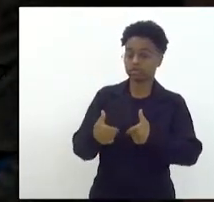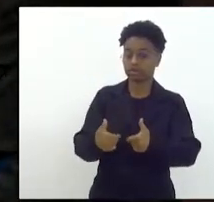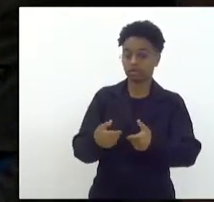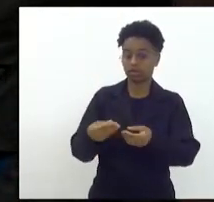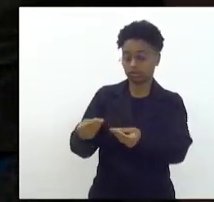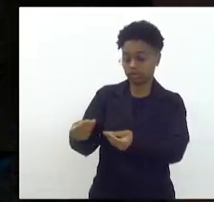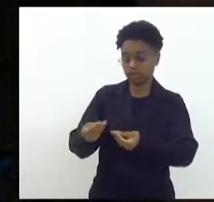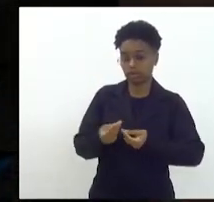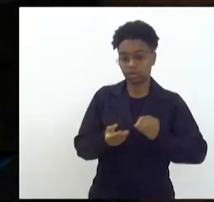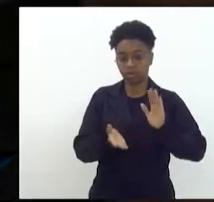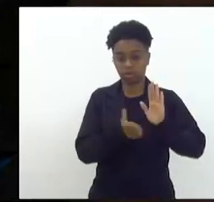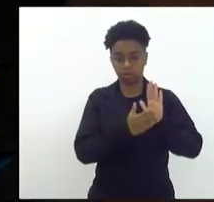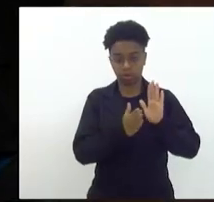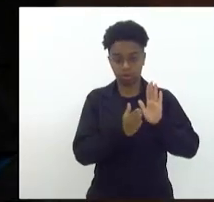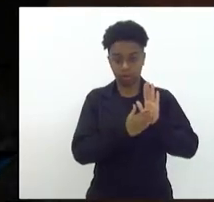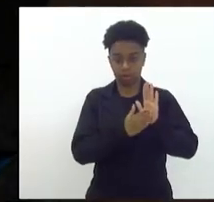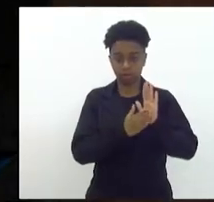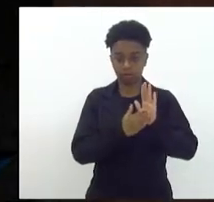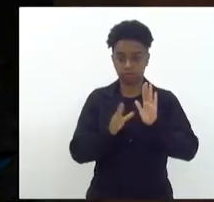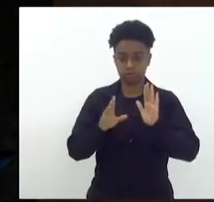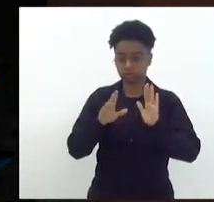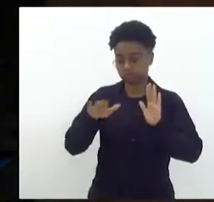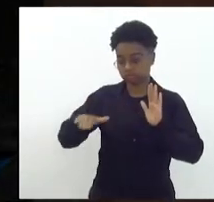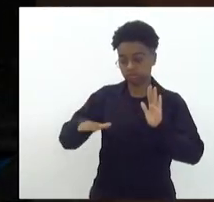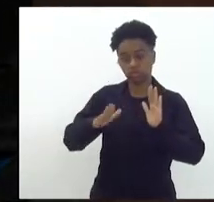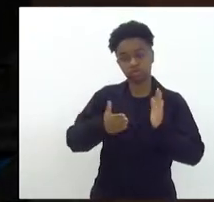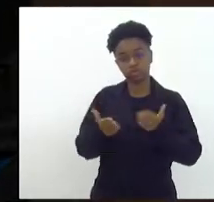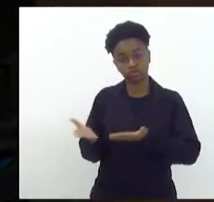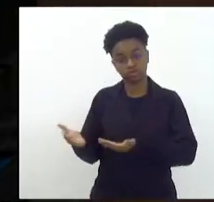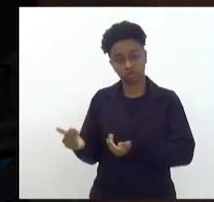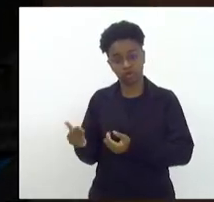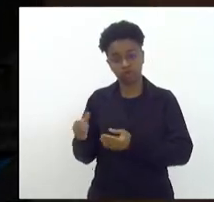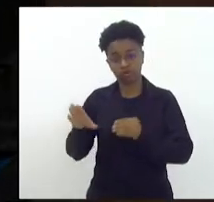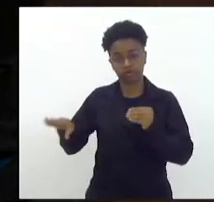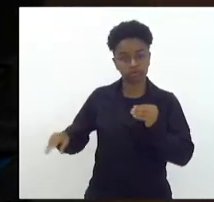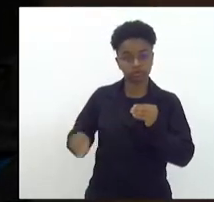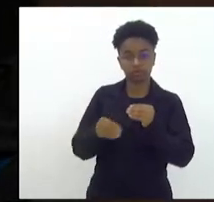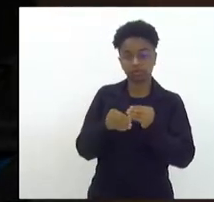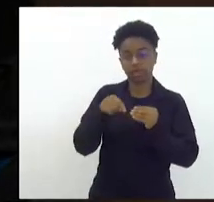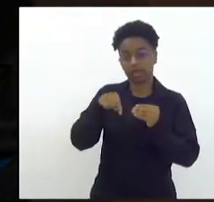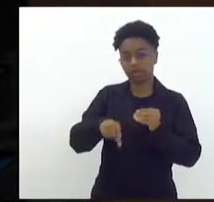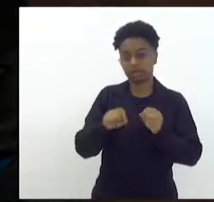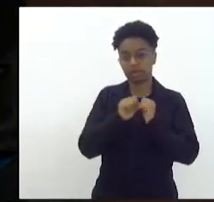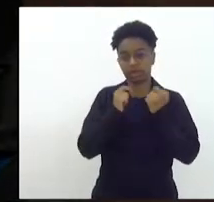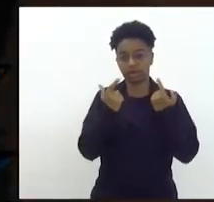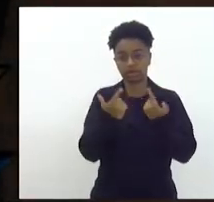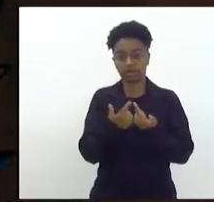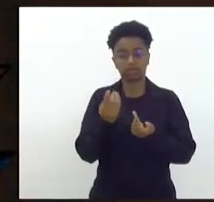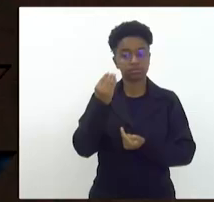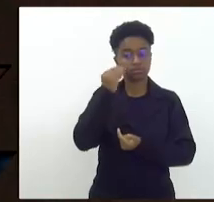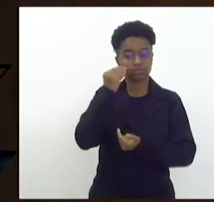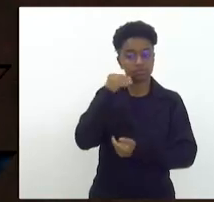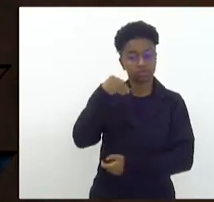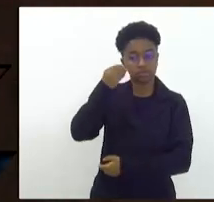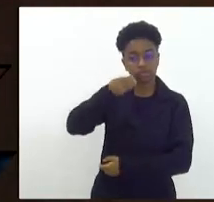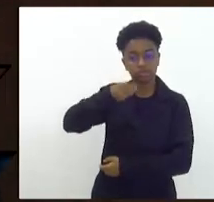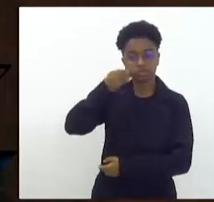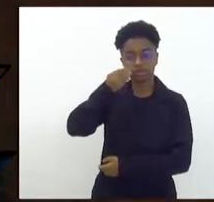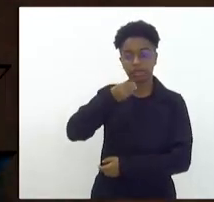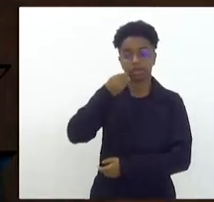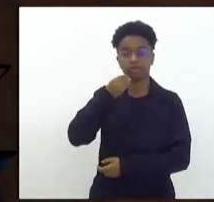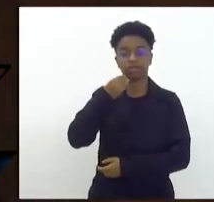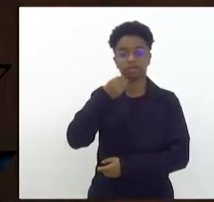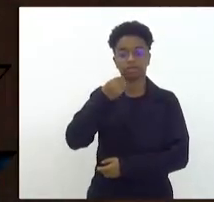legislativas dos parlamentares Mirins é que para dentro do Parlamento para que de alguma forma a experiência do Parlamento